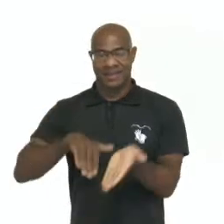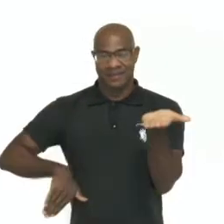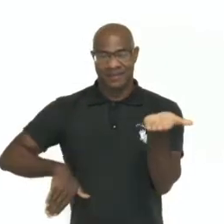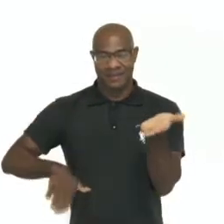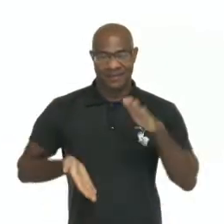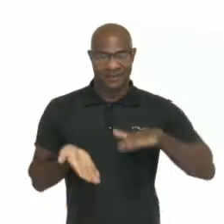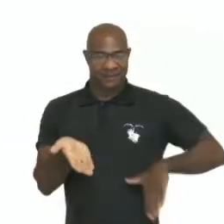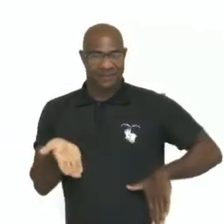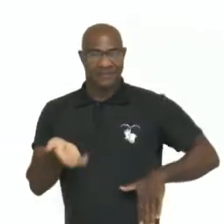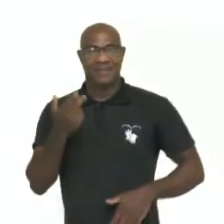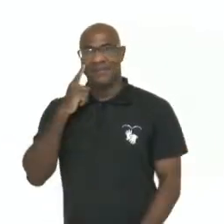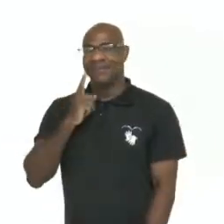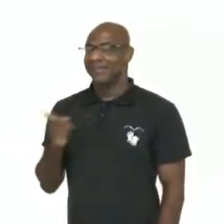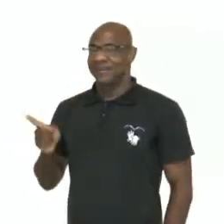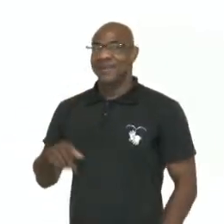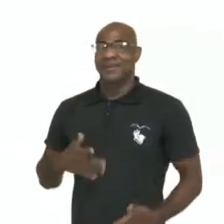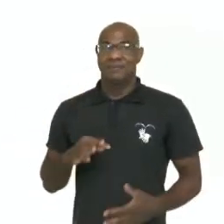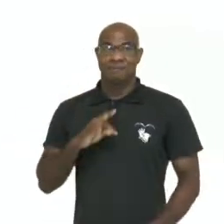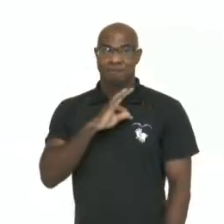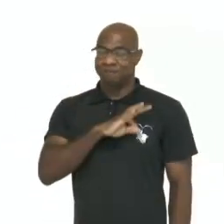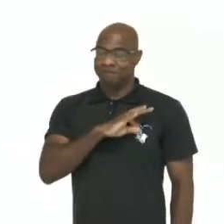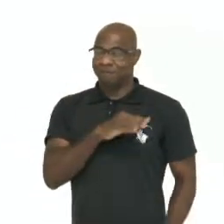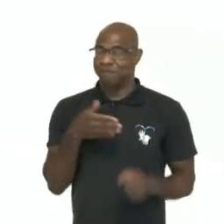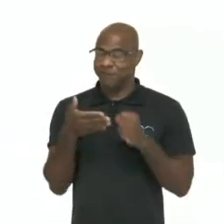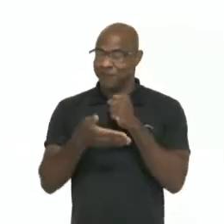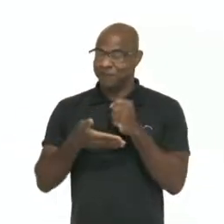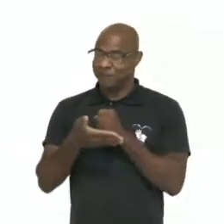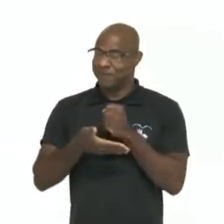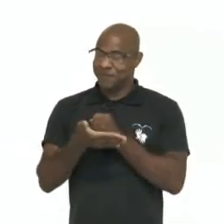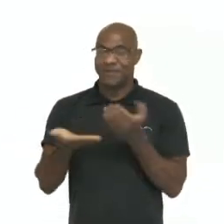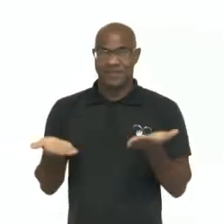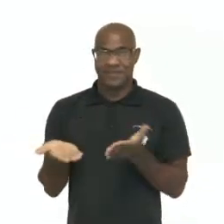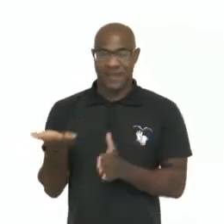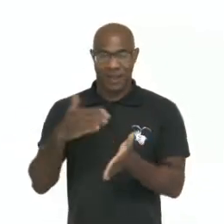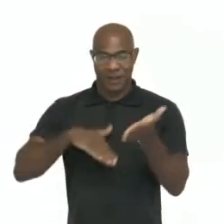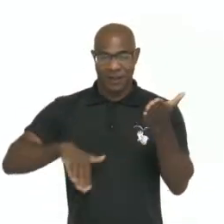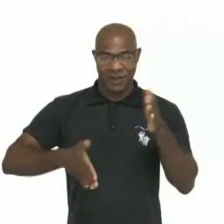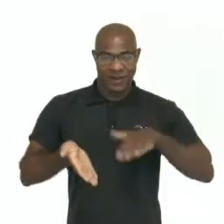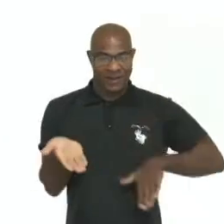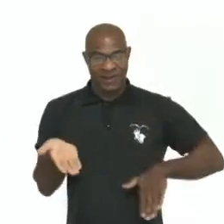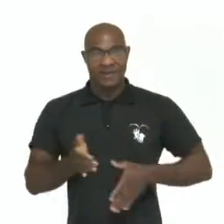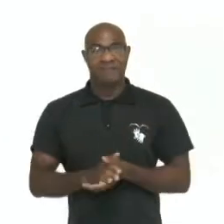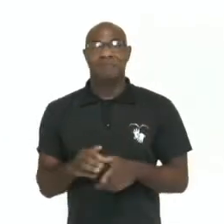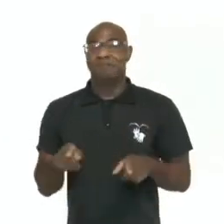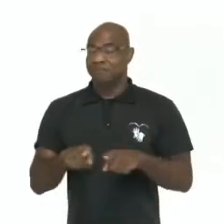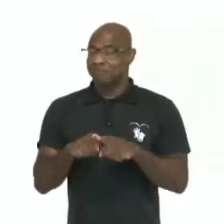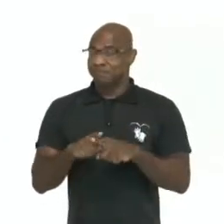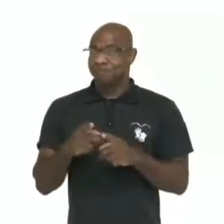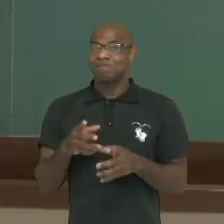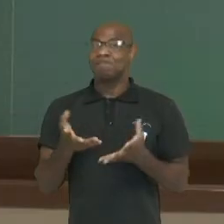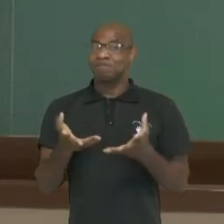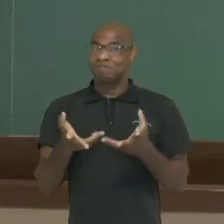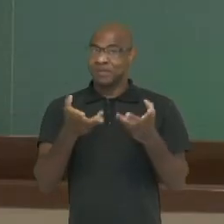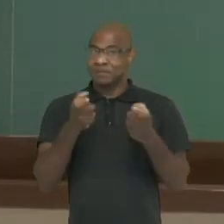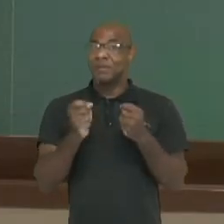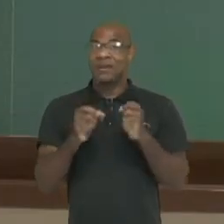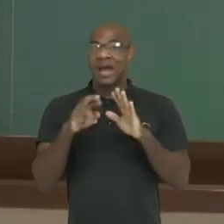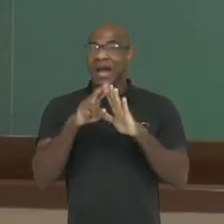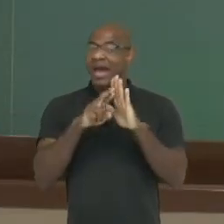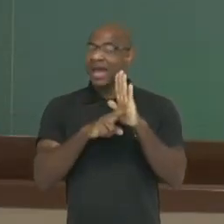principais fundamentos técnicos dessa luta, reconhecer as regras básicas do